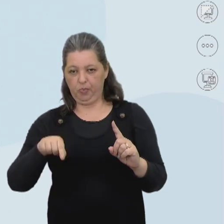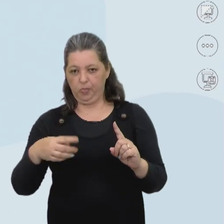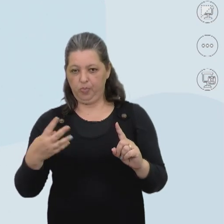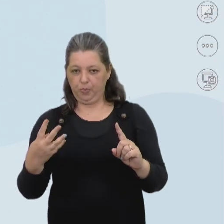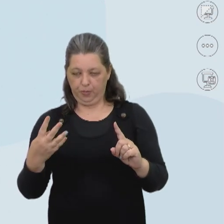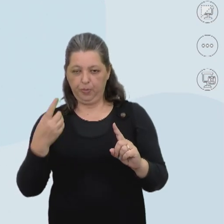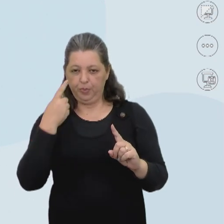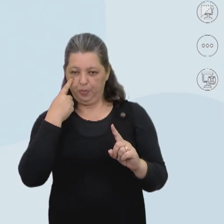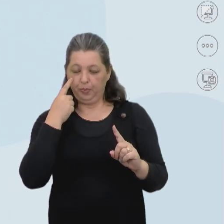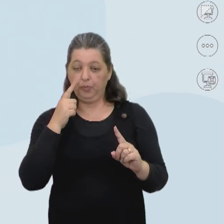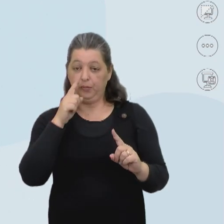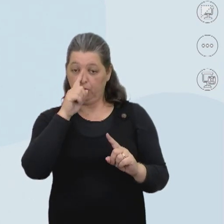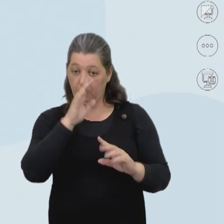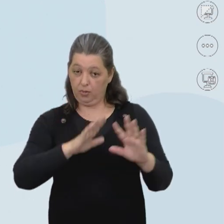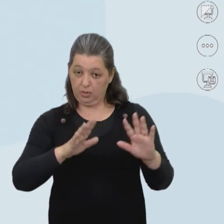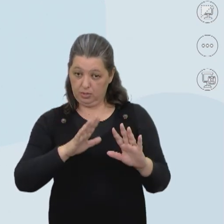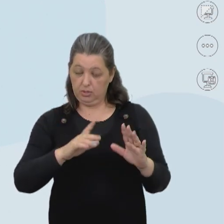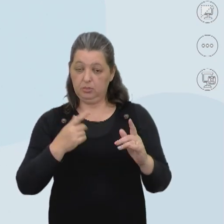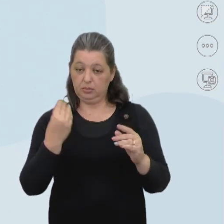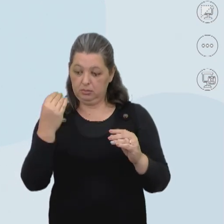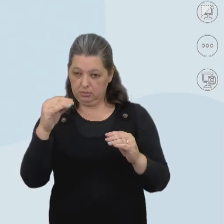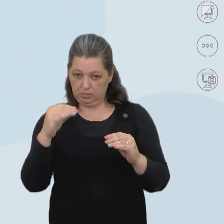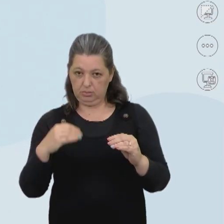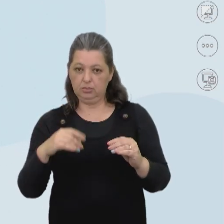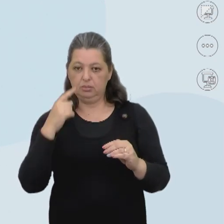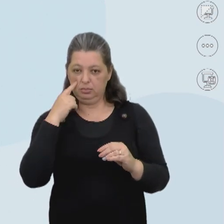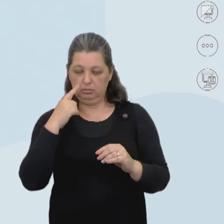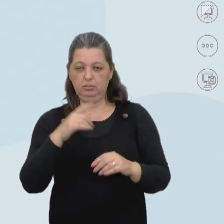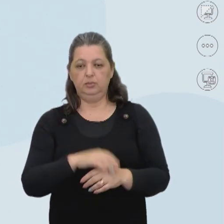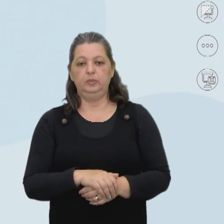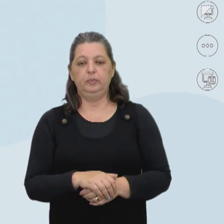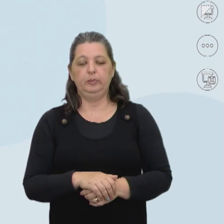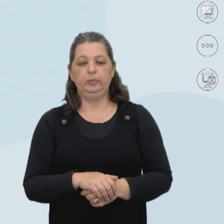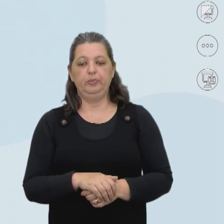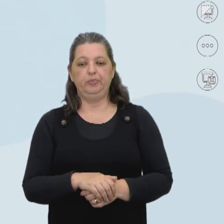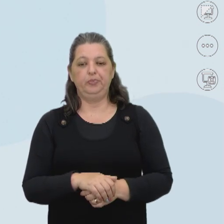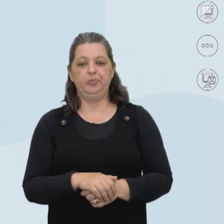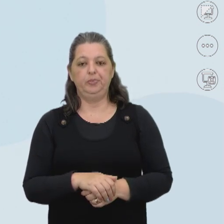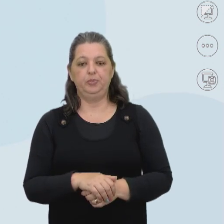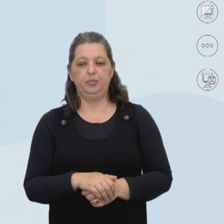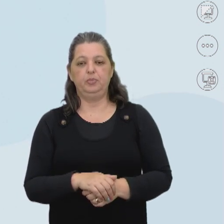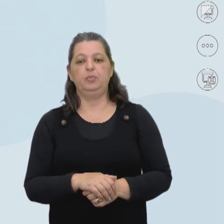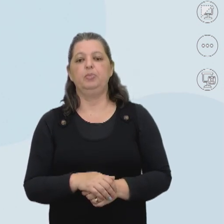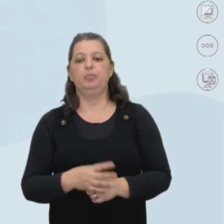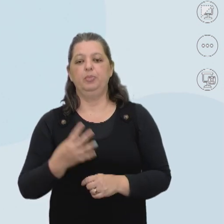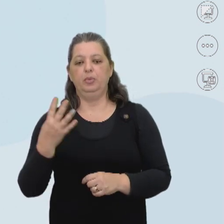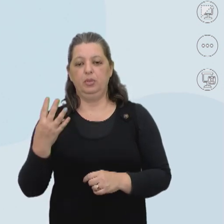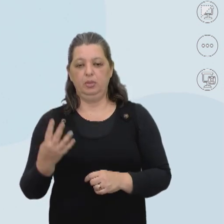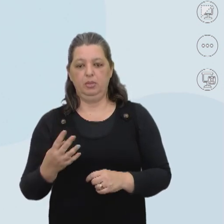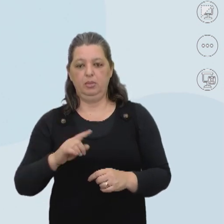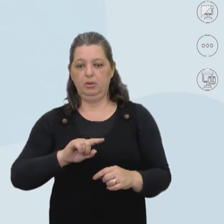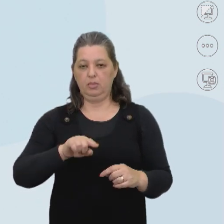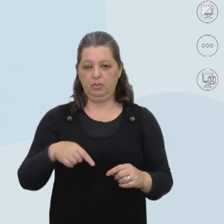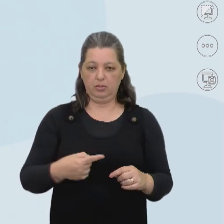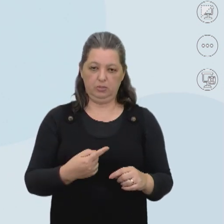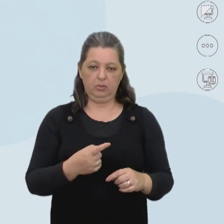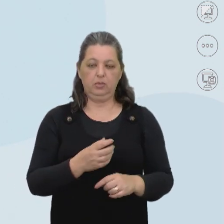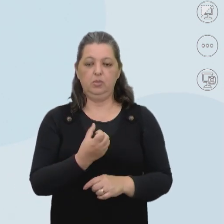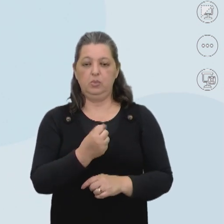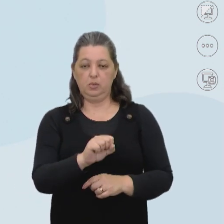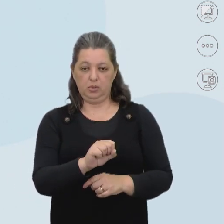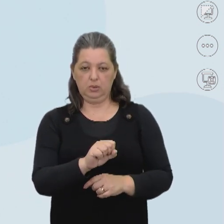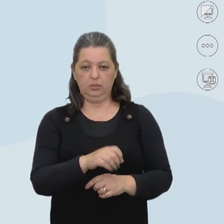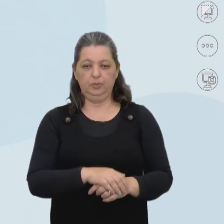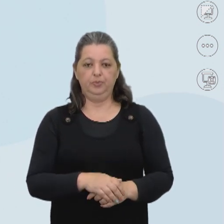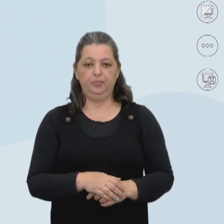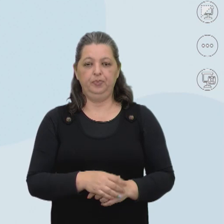188,4. Cuidado para colocar vírgula embaixo de vírgula, décimos com décimos. Então, 4 décimos. Aí aqui, 0 mais 8 dá 8,